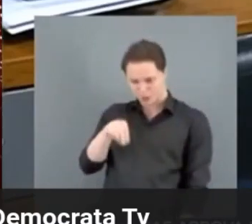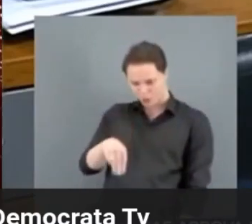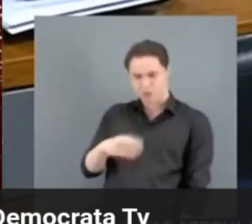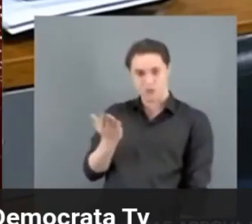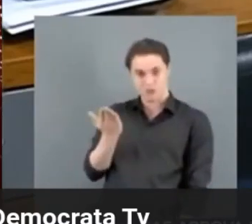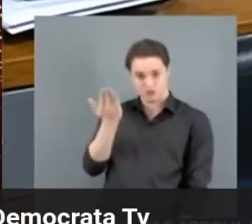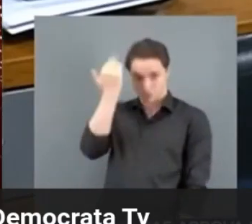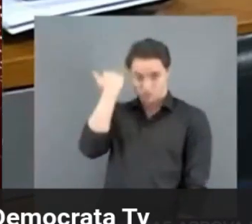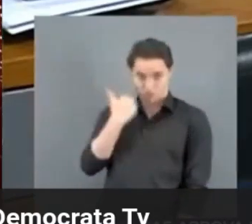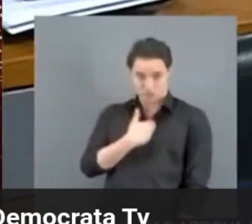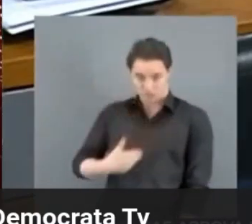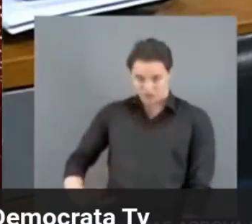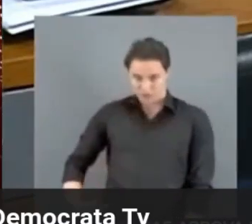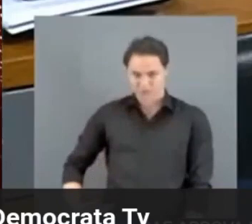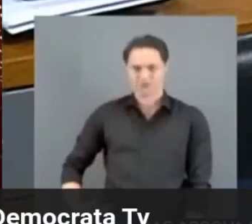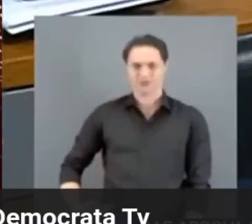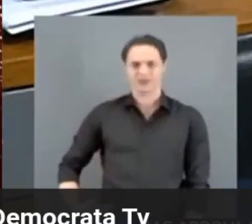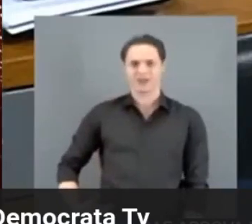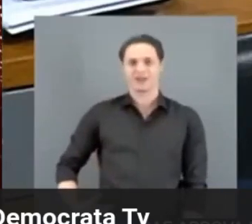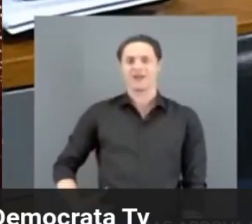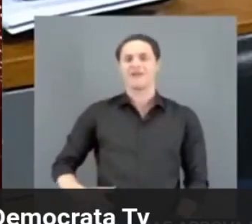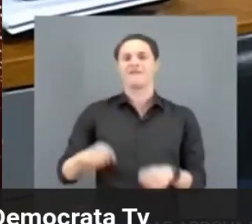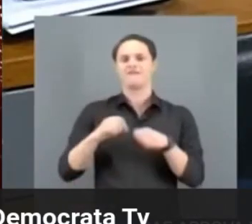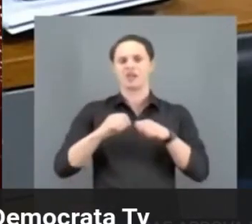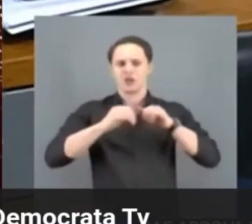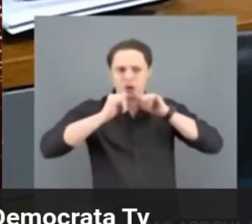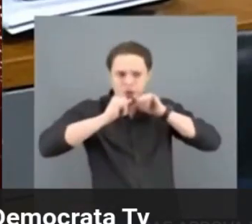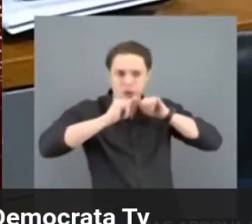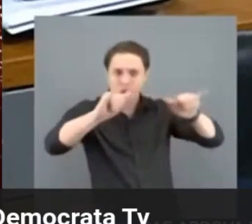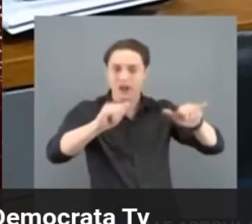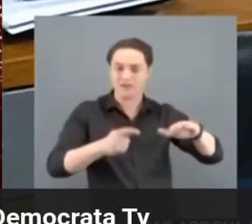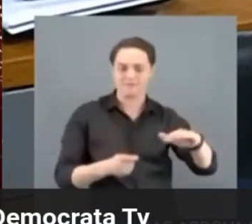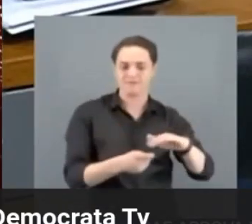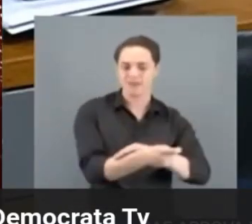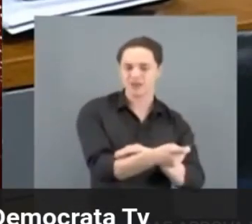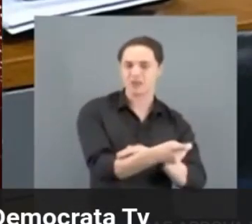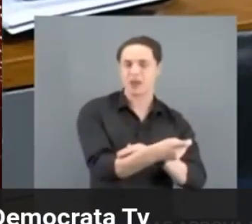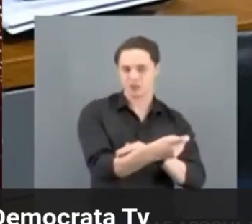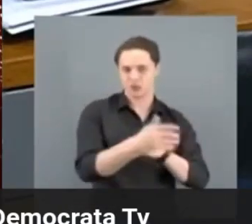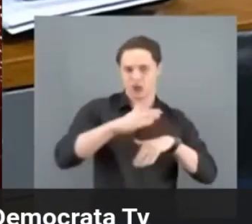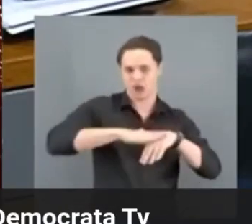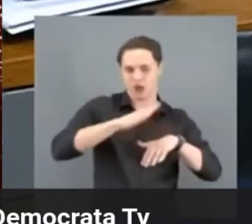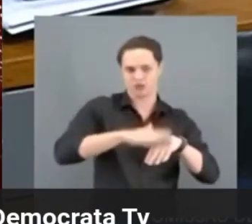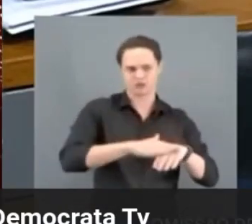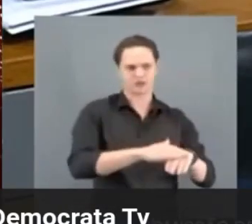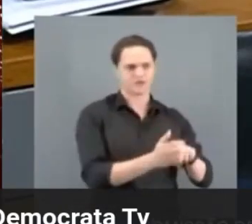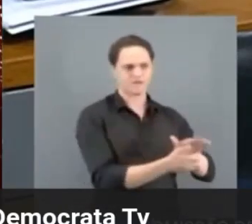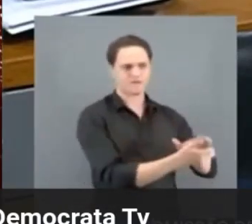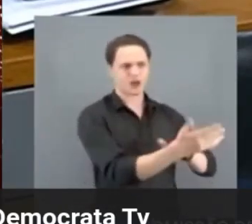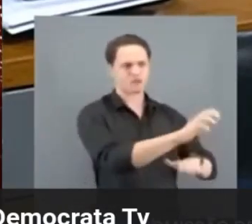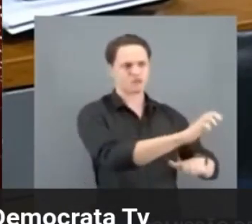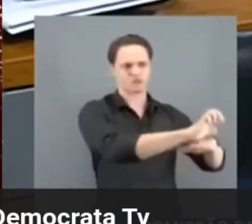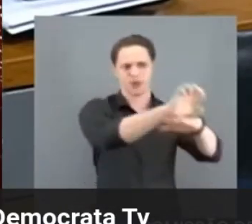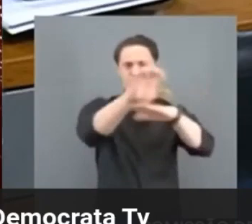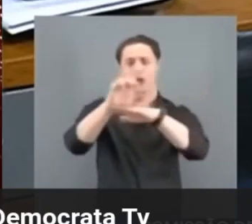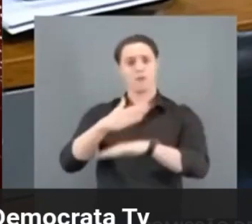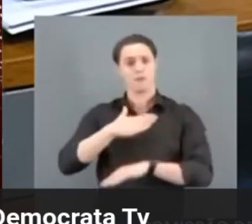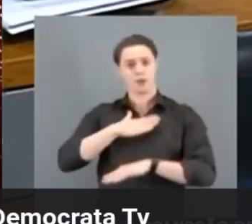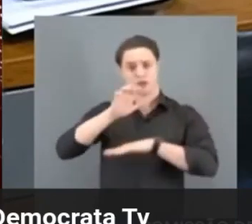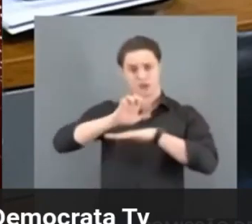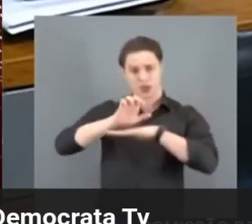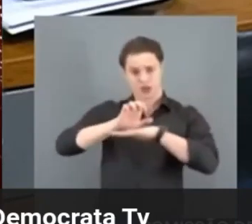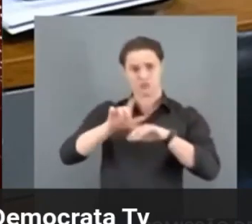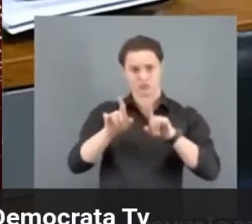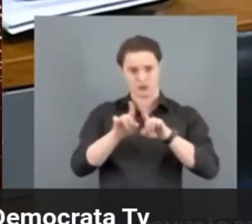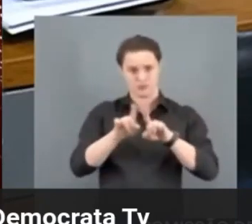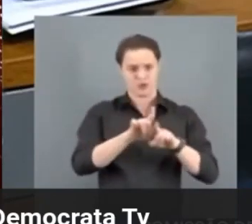massa um informativo de investimentos e de feitos em vários estados, inclusive no meu estado, o